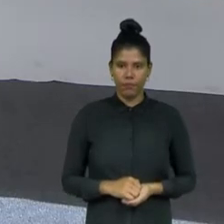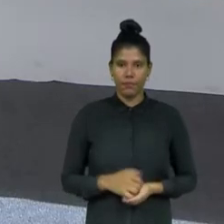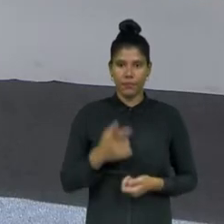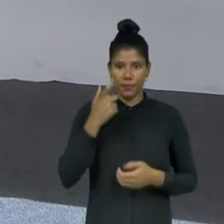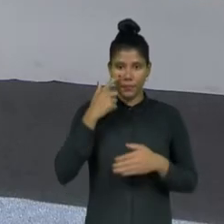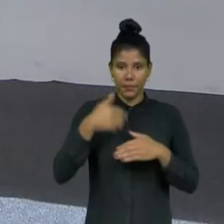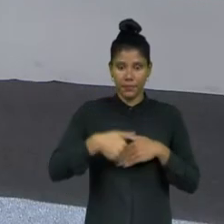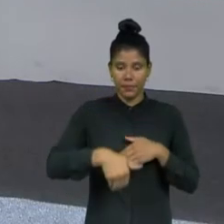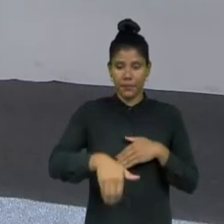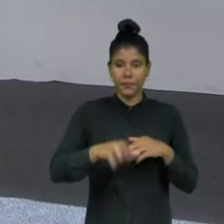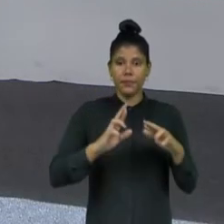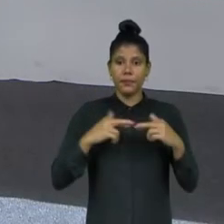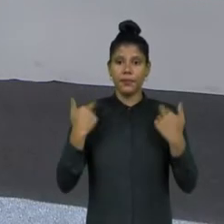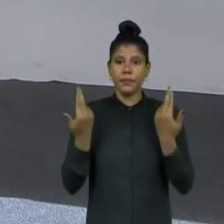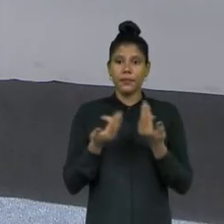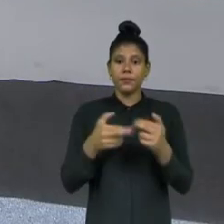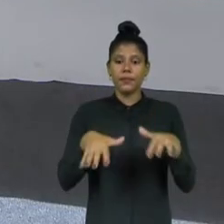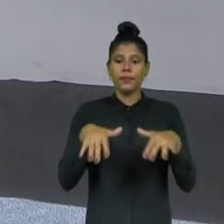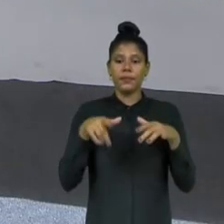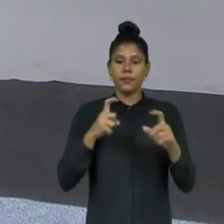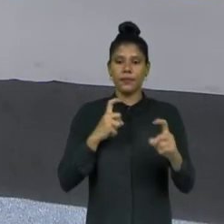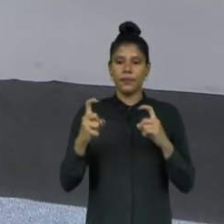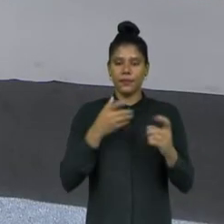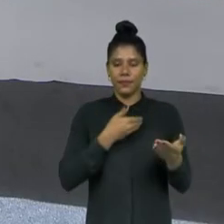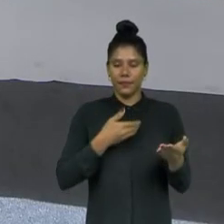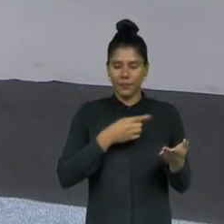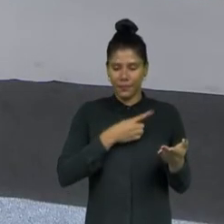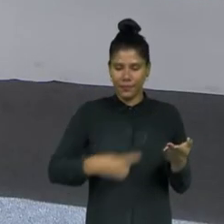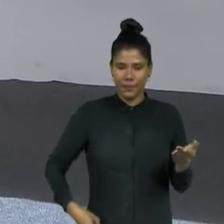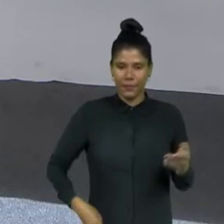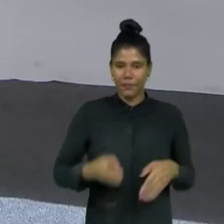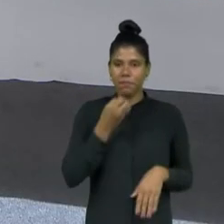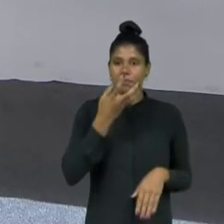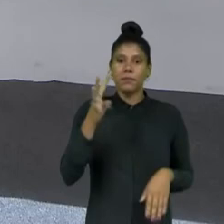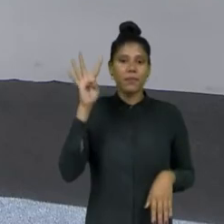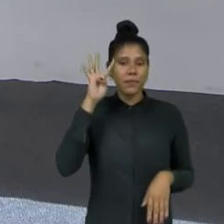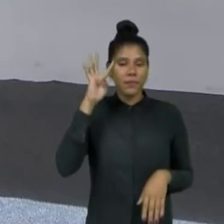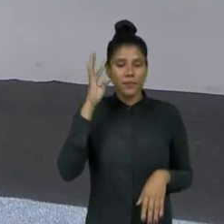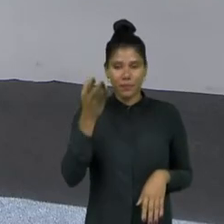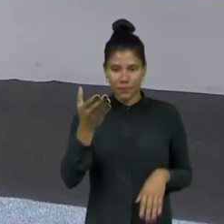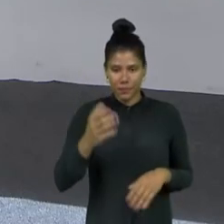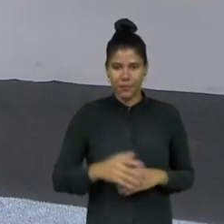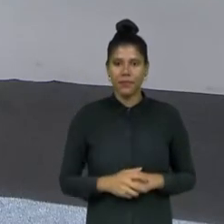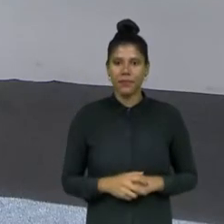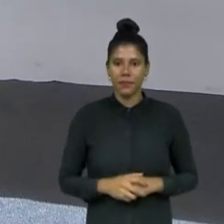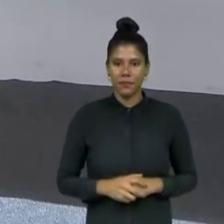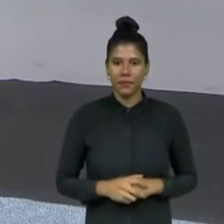transmissão ao vivo da sessão plenária de hoje. Uma ótima quarta-feira para você. Até amanhã.